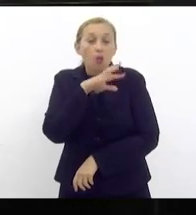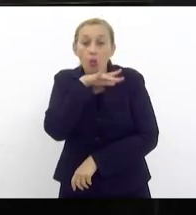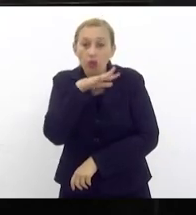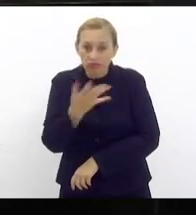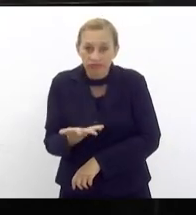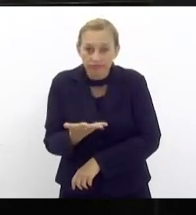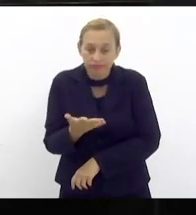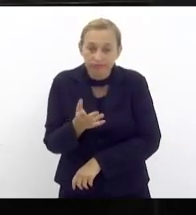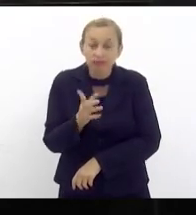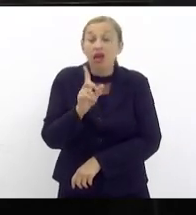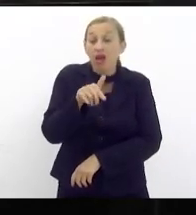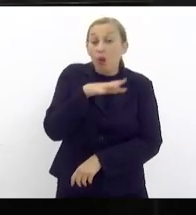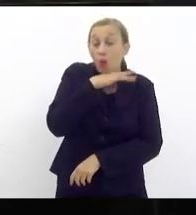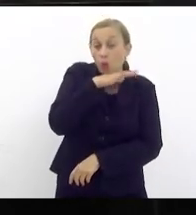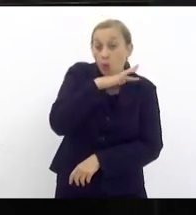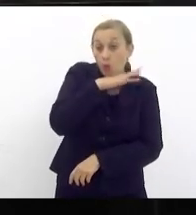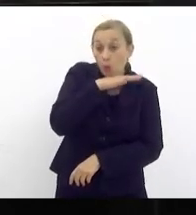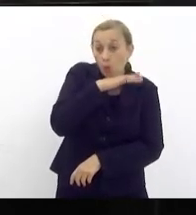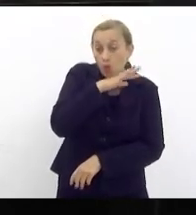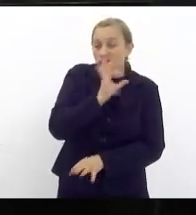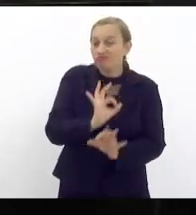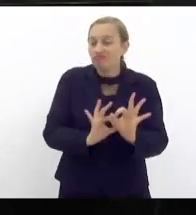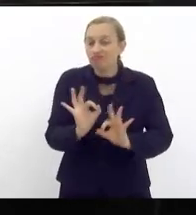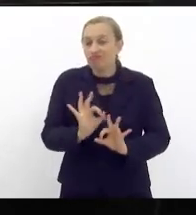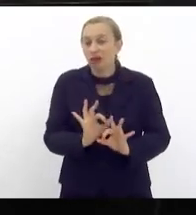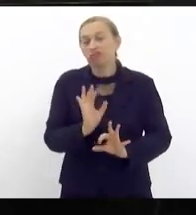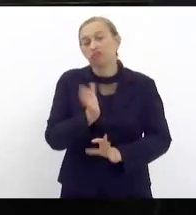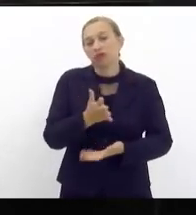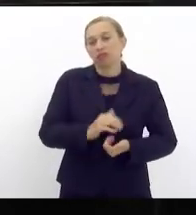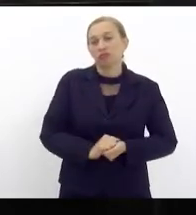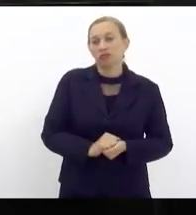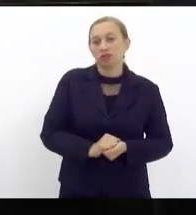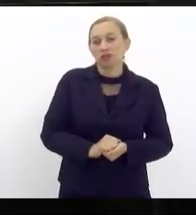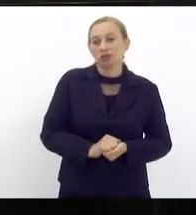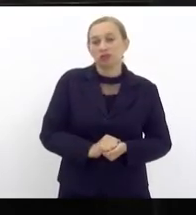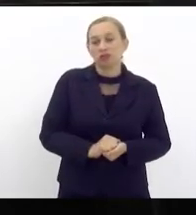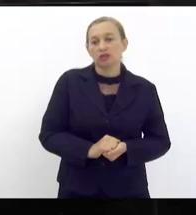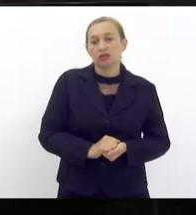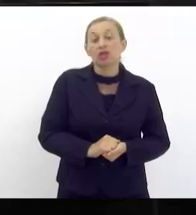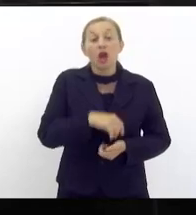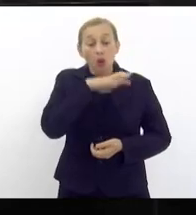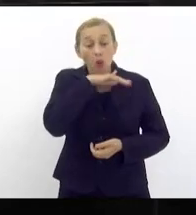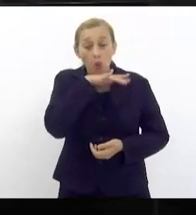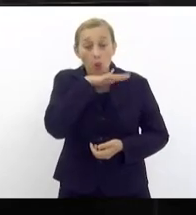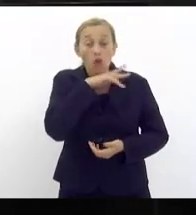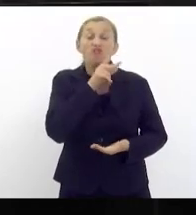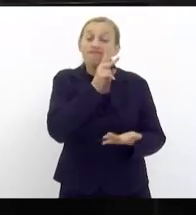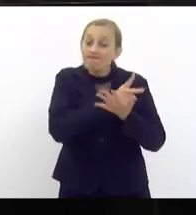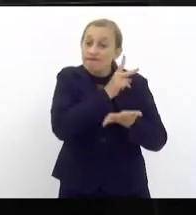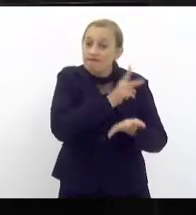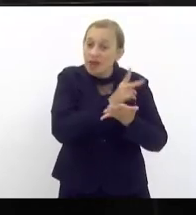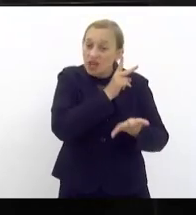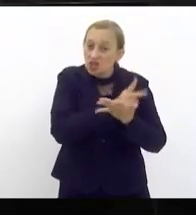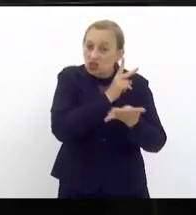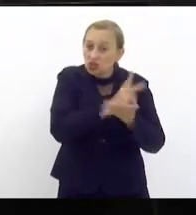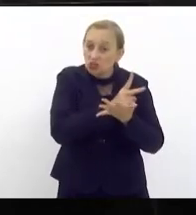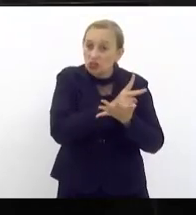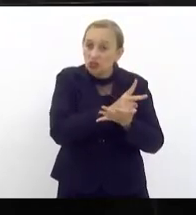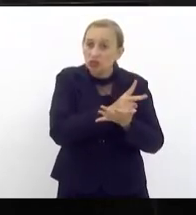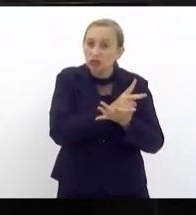mas é um desastre programado é um desastre para ser desastre mesmo e alimentar